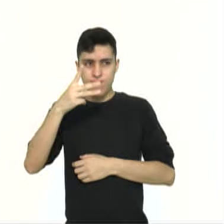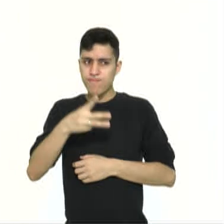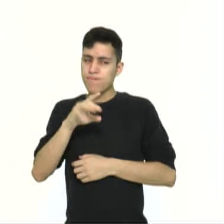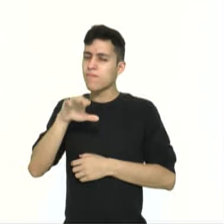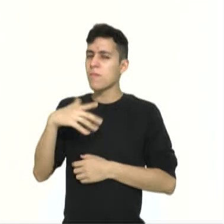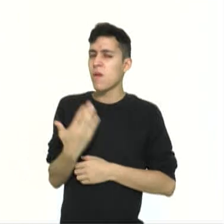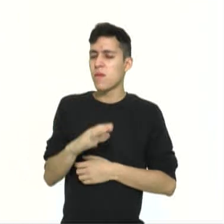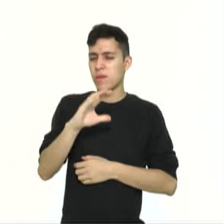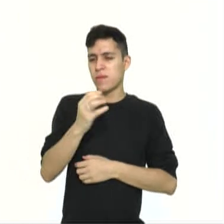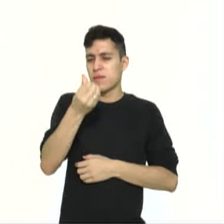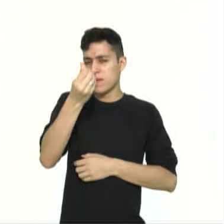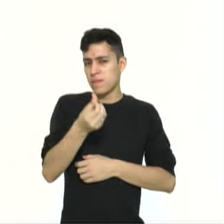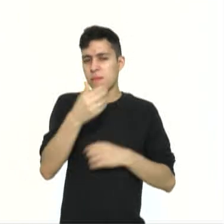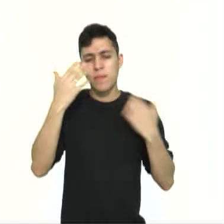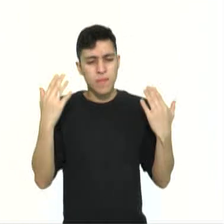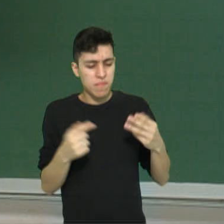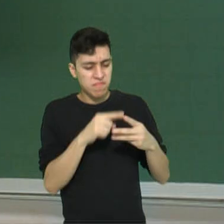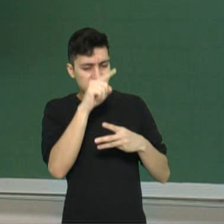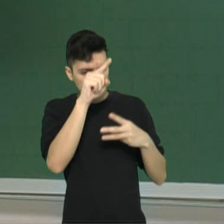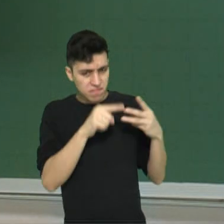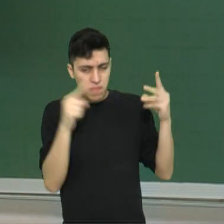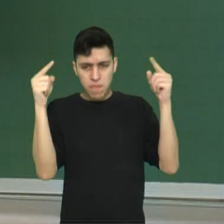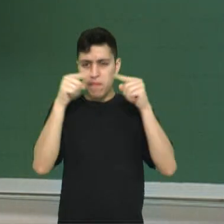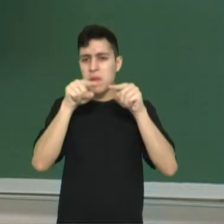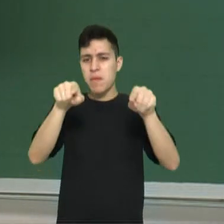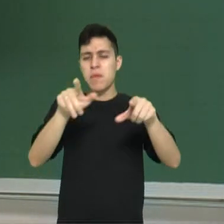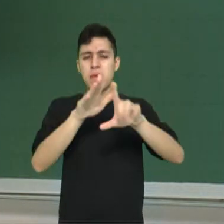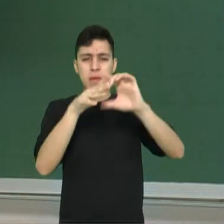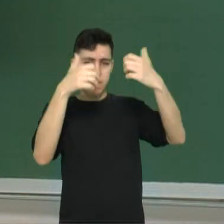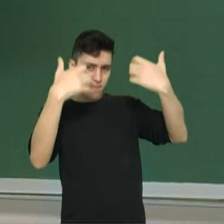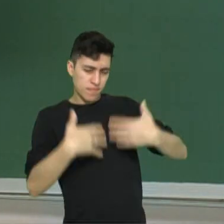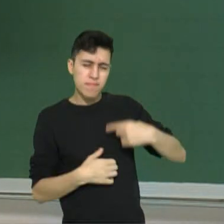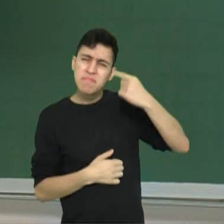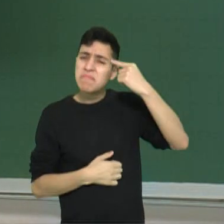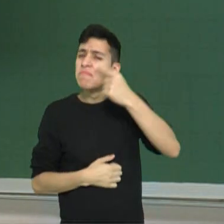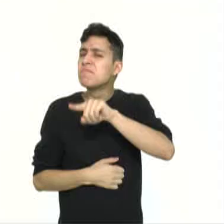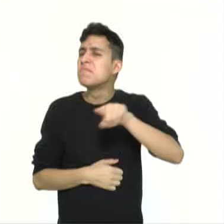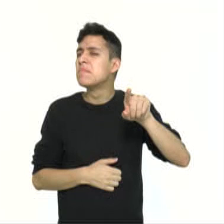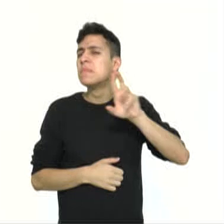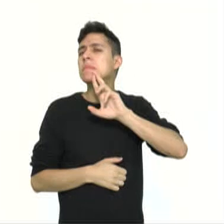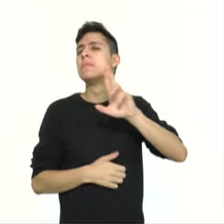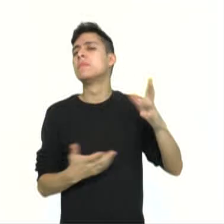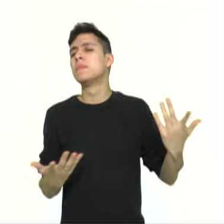Letra C, sexto harmônico. Então, mais um tempinho para vocês pensarem na resposta.